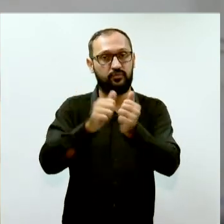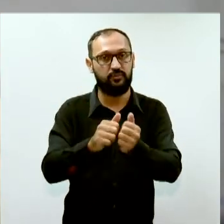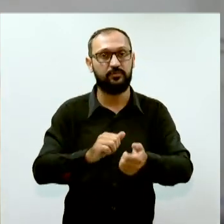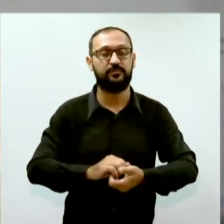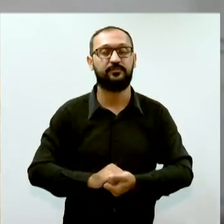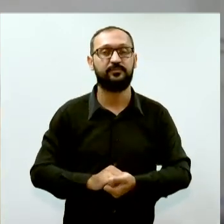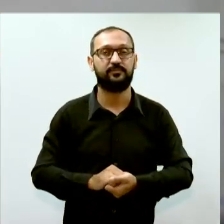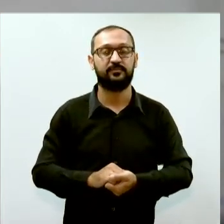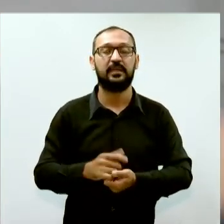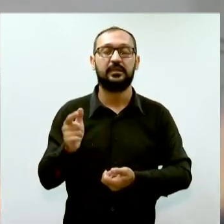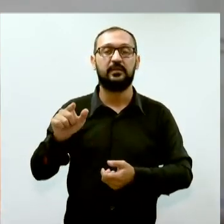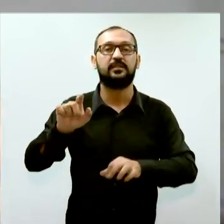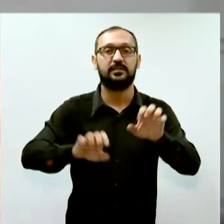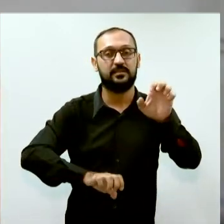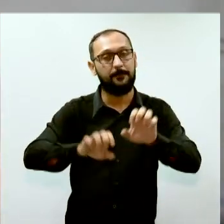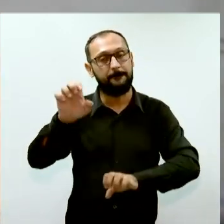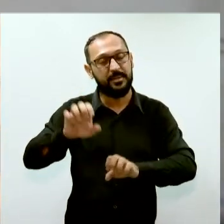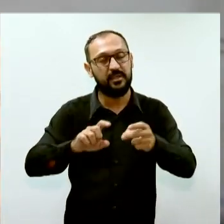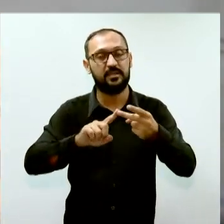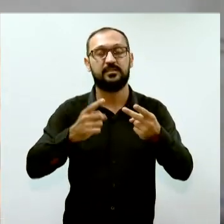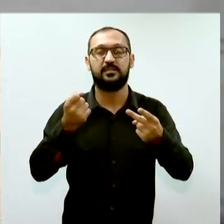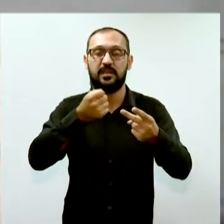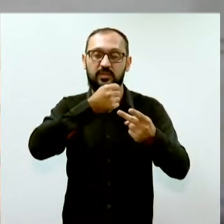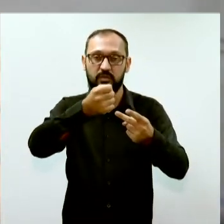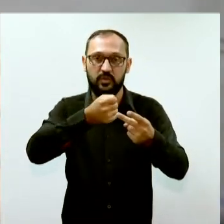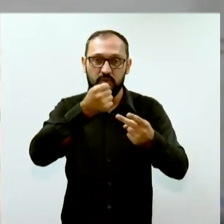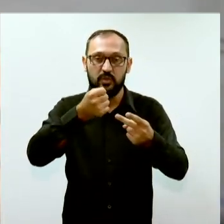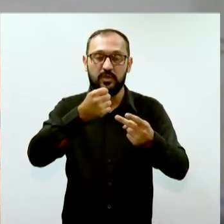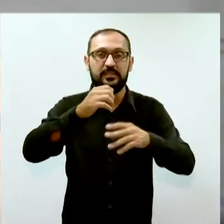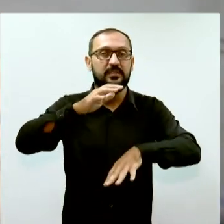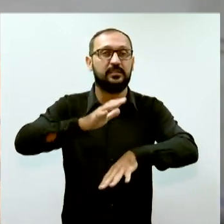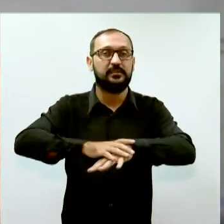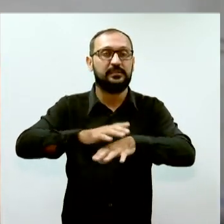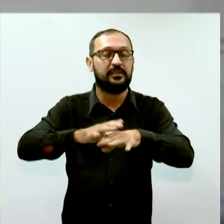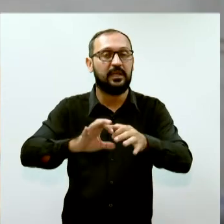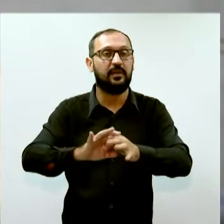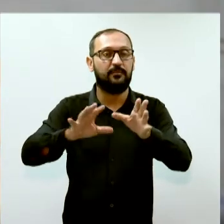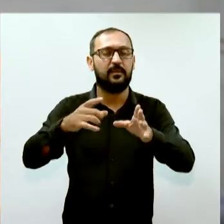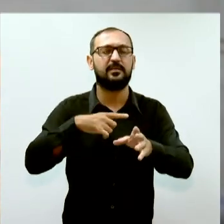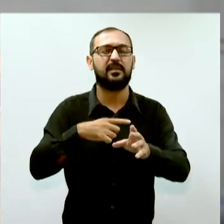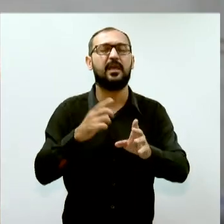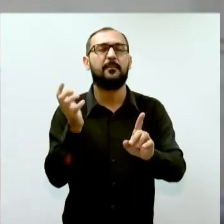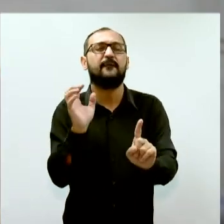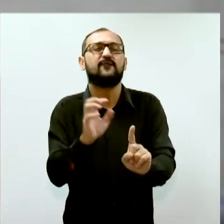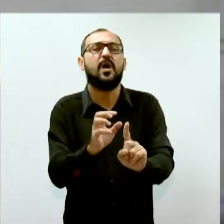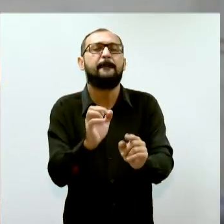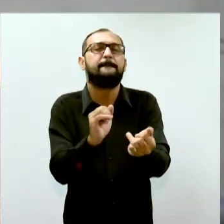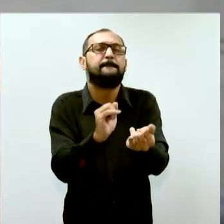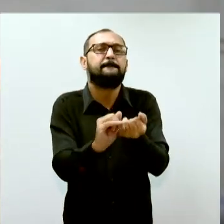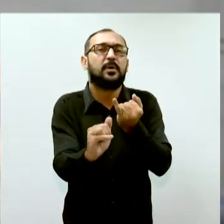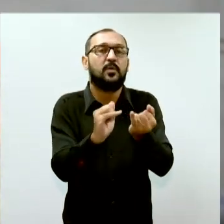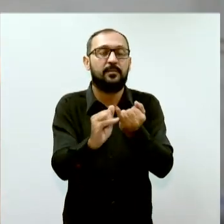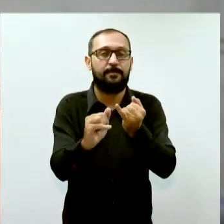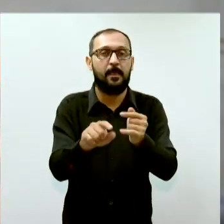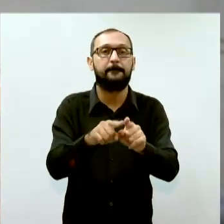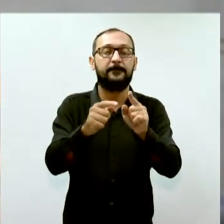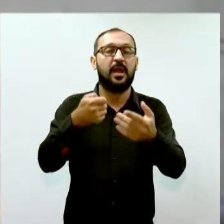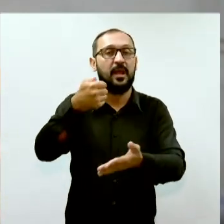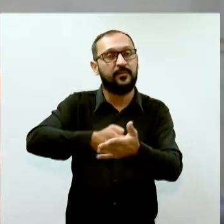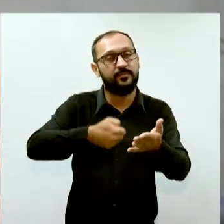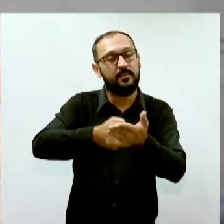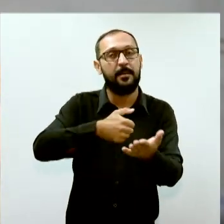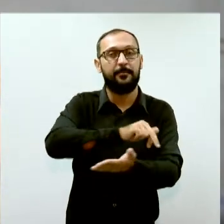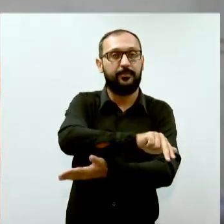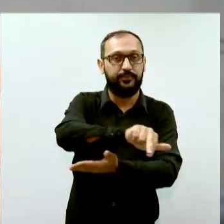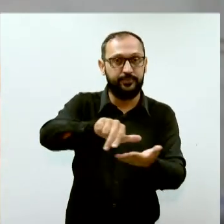livro. Editores independentes, jornalistas, que sejam. Mesmo que eles tenham um impacto pequeno, mas vai garantir